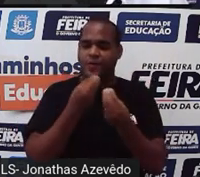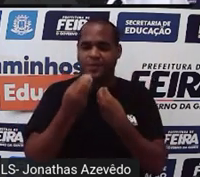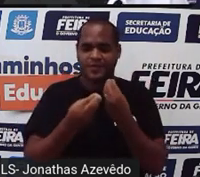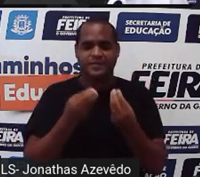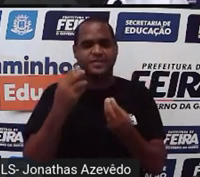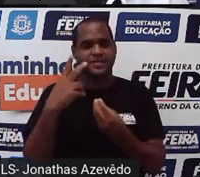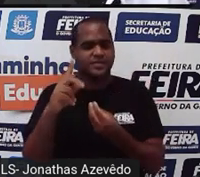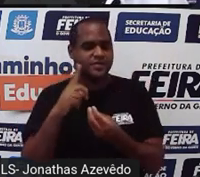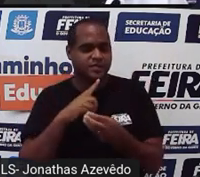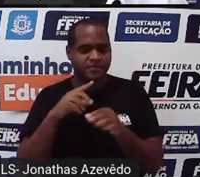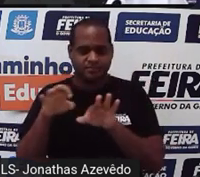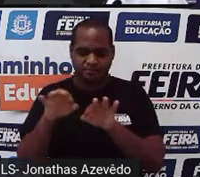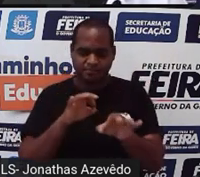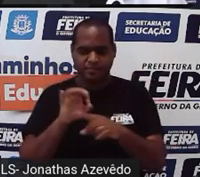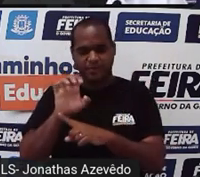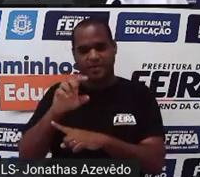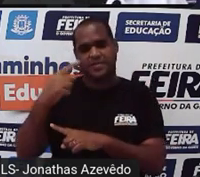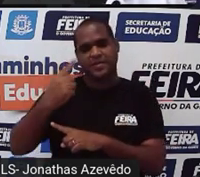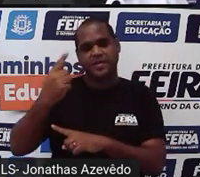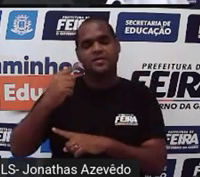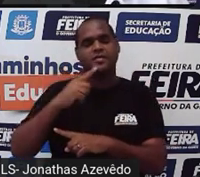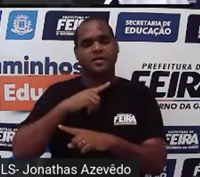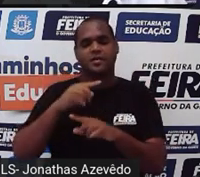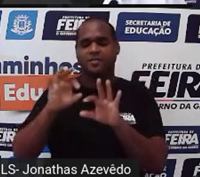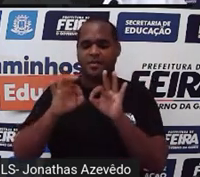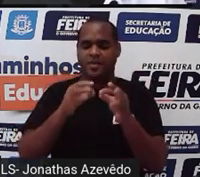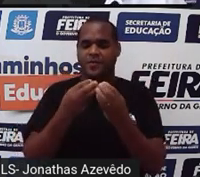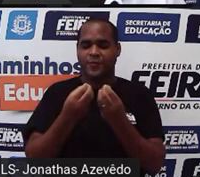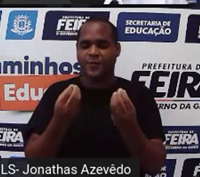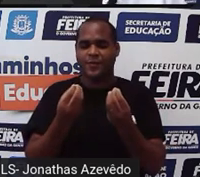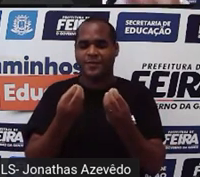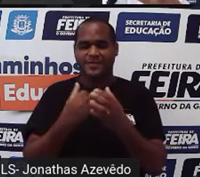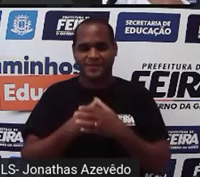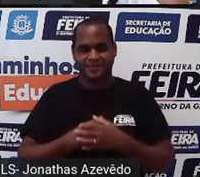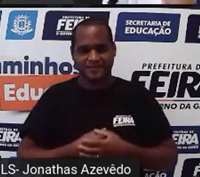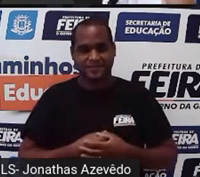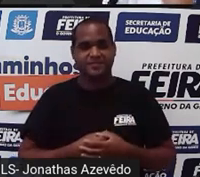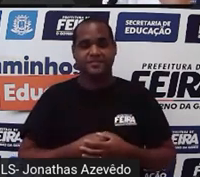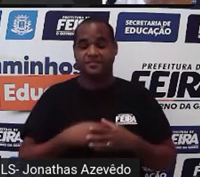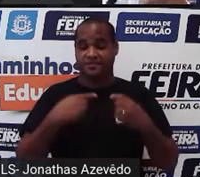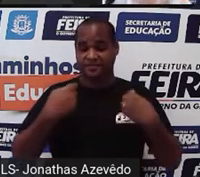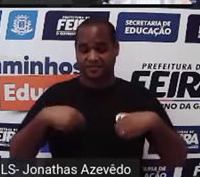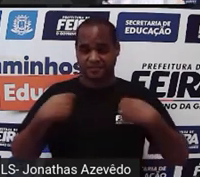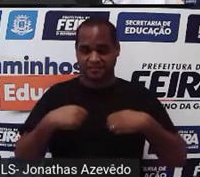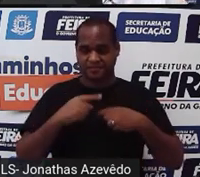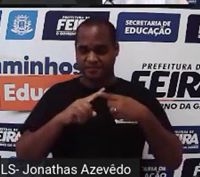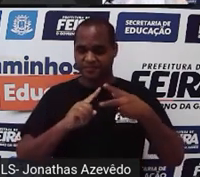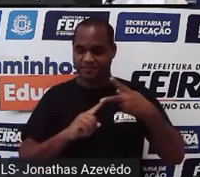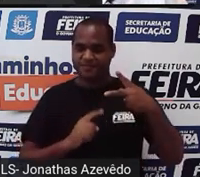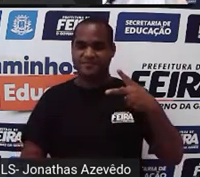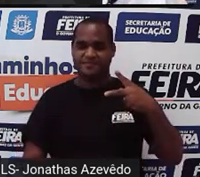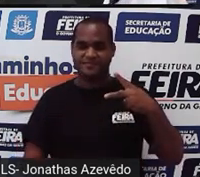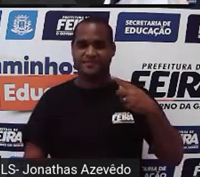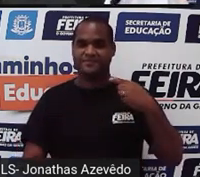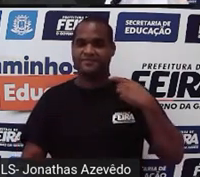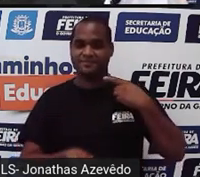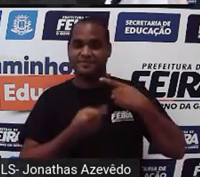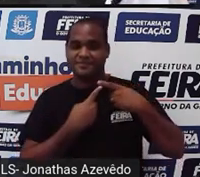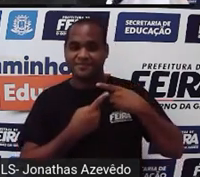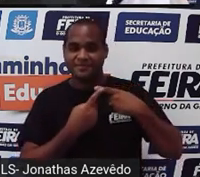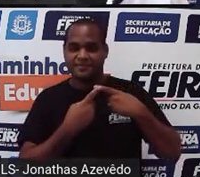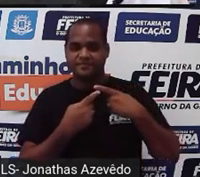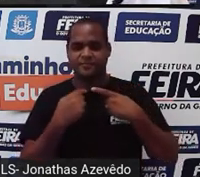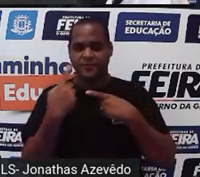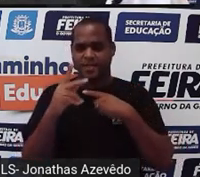sistemas de equação do primeiro grau com duas incógnitas e a gente precisa fazer duas coisas primeiro